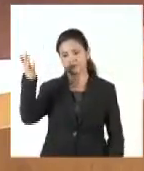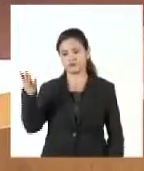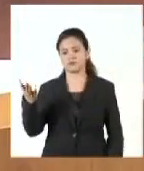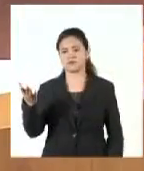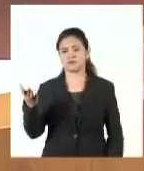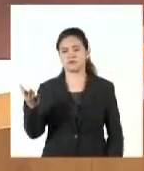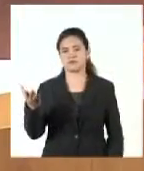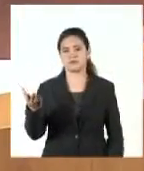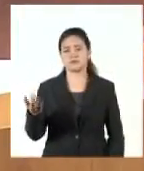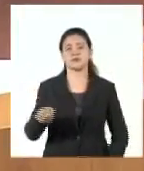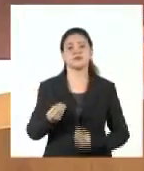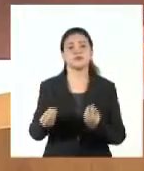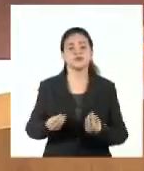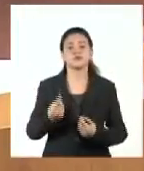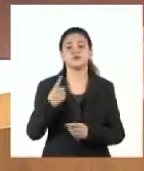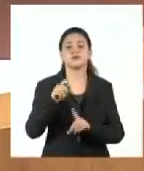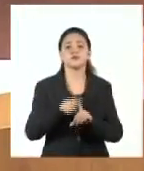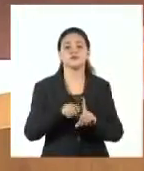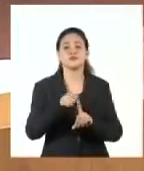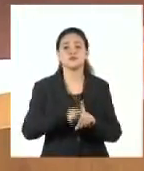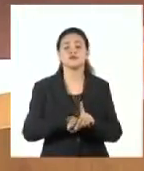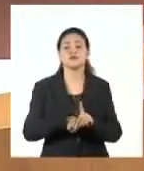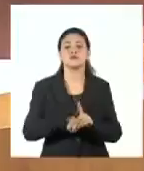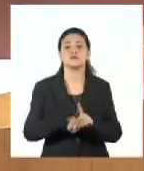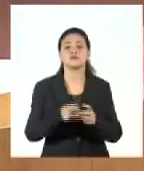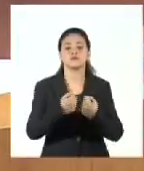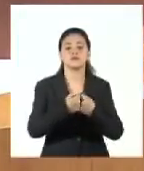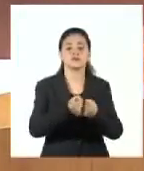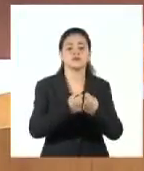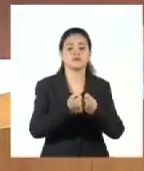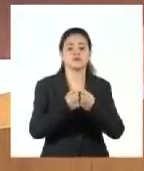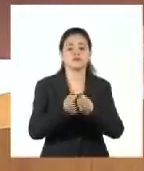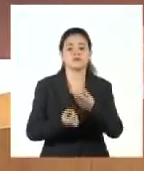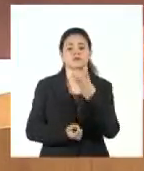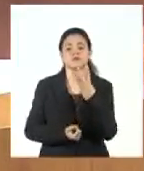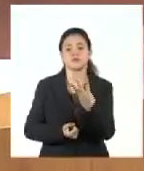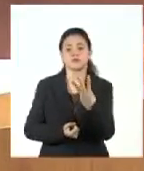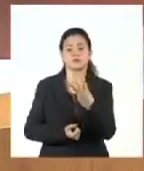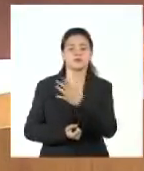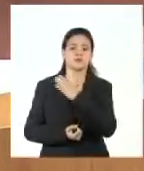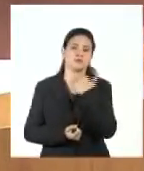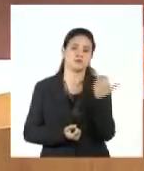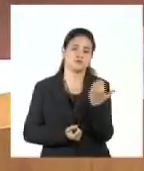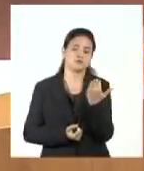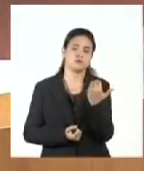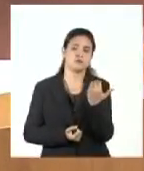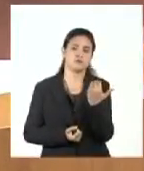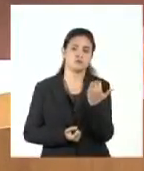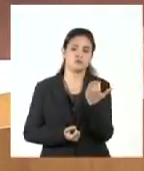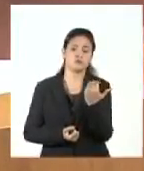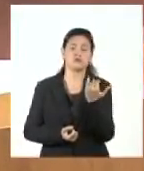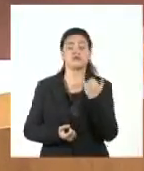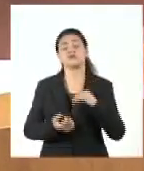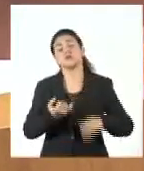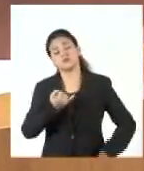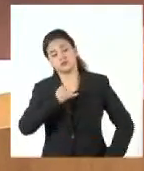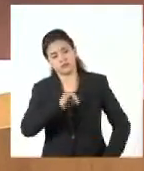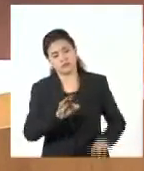dentro de ônibus em um mês. Em um mês. E aí, eu queria ver se fosse um